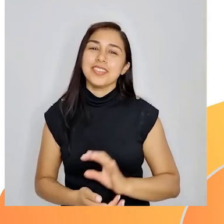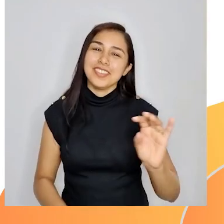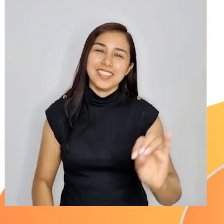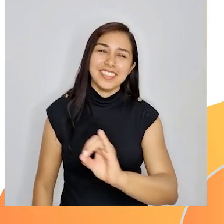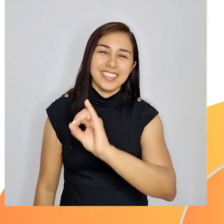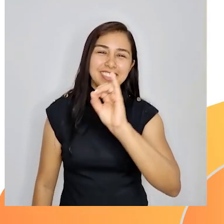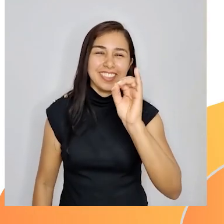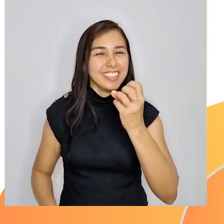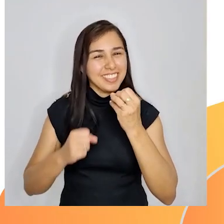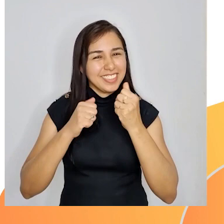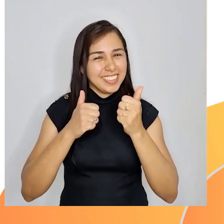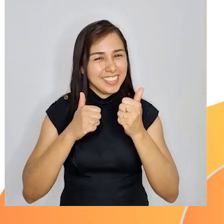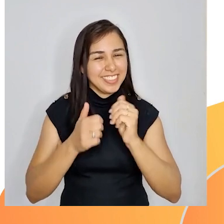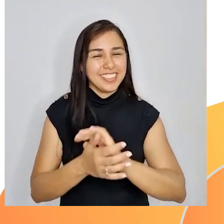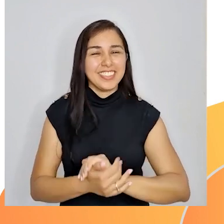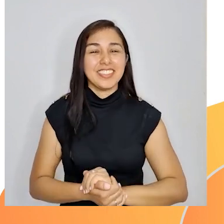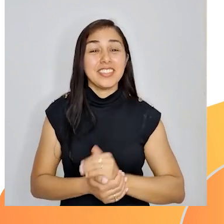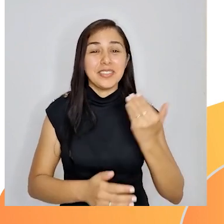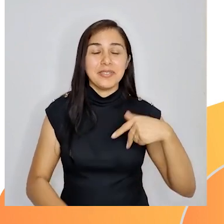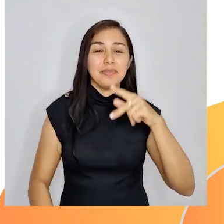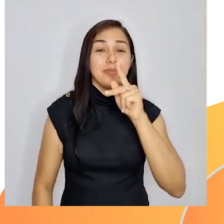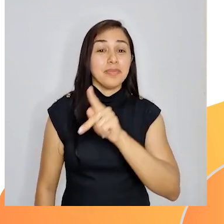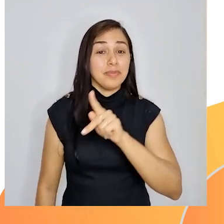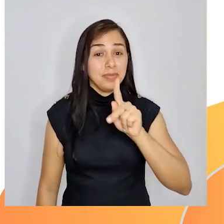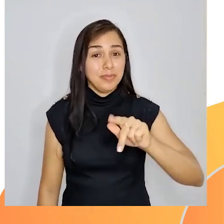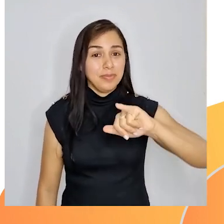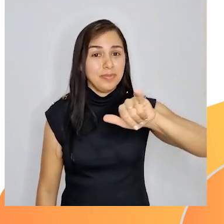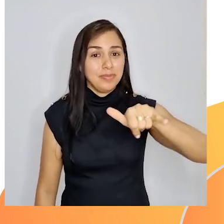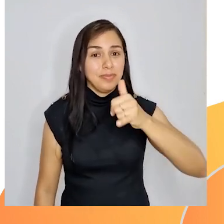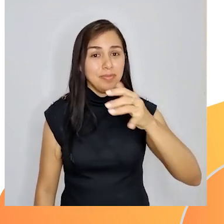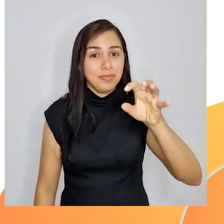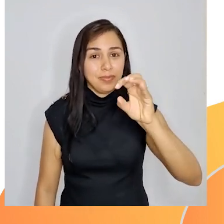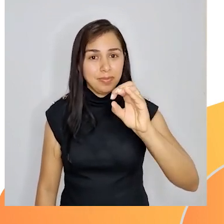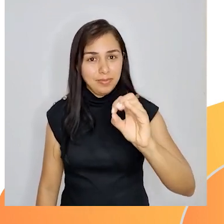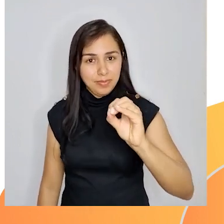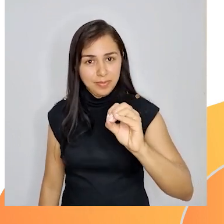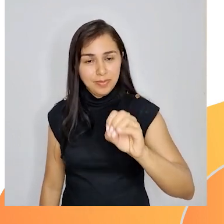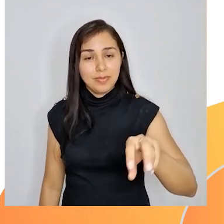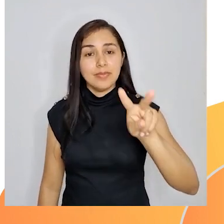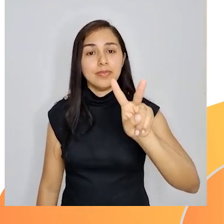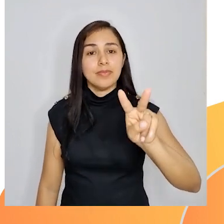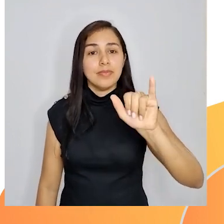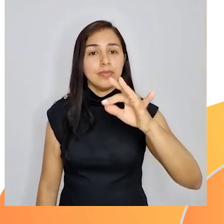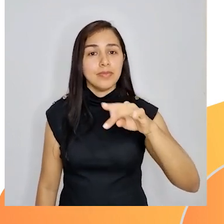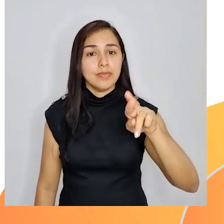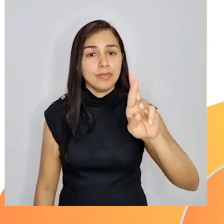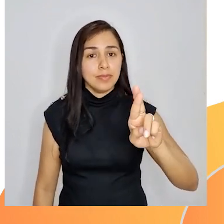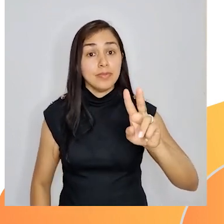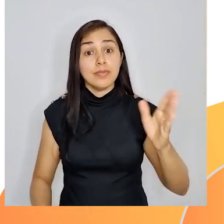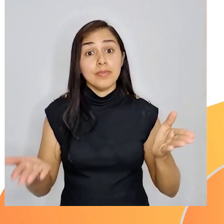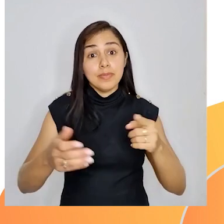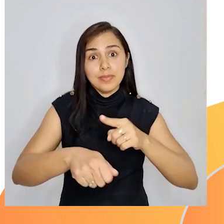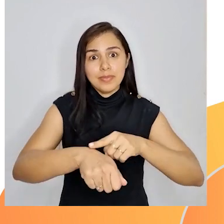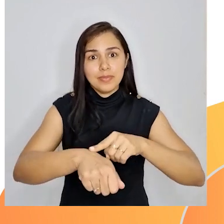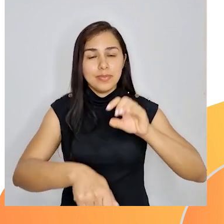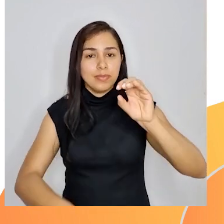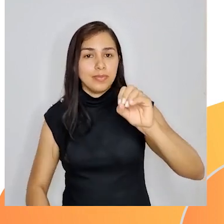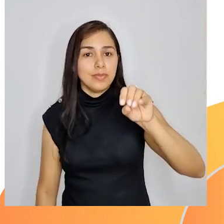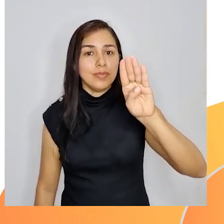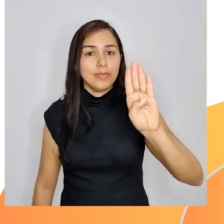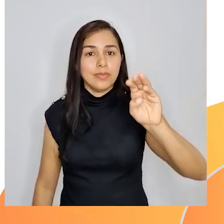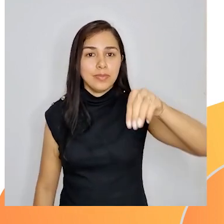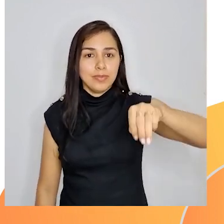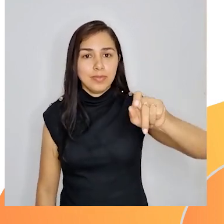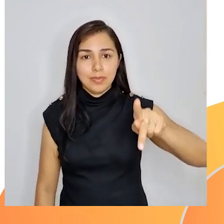Olá pessoal tudo bem eu sou o professor João Vitor e você está no momento Obmep e para começar essa aula de hoje